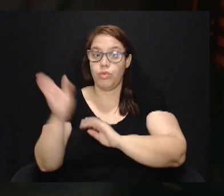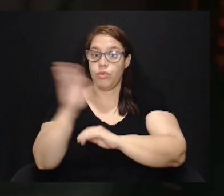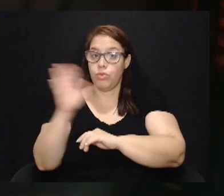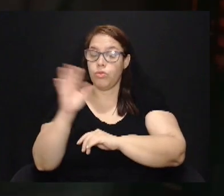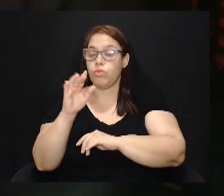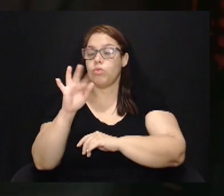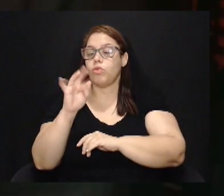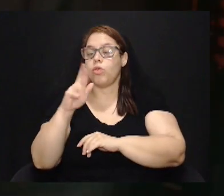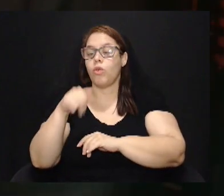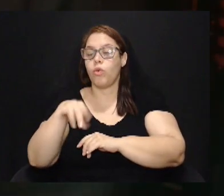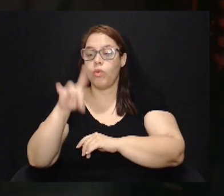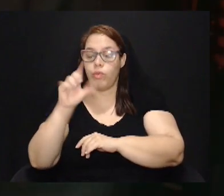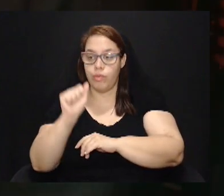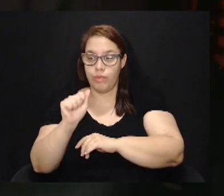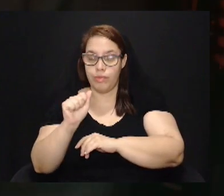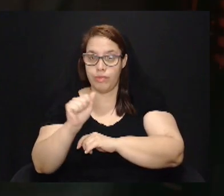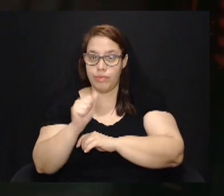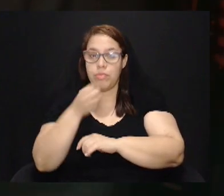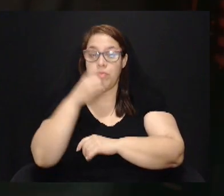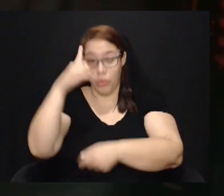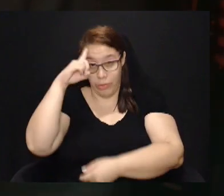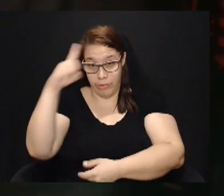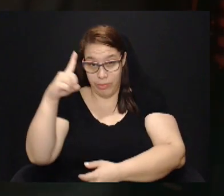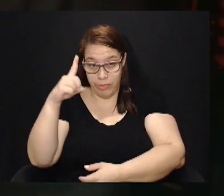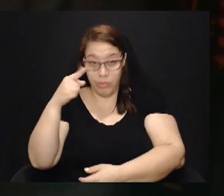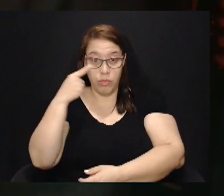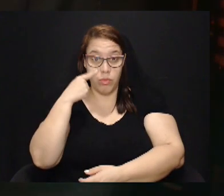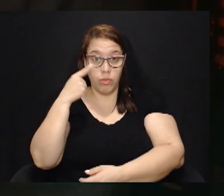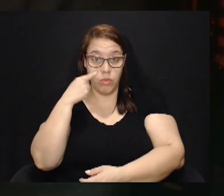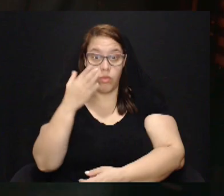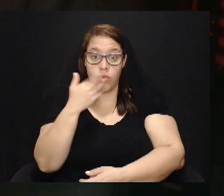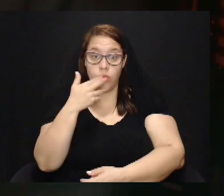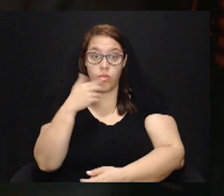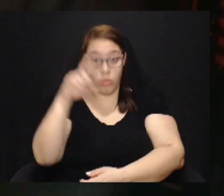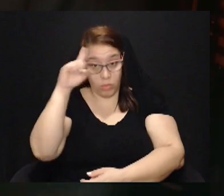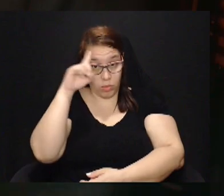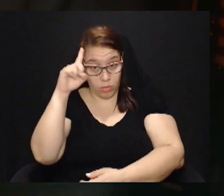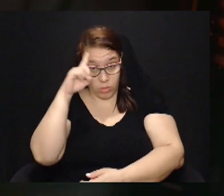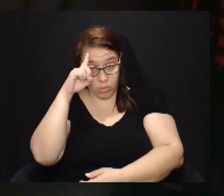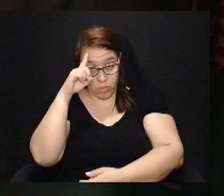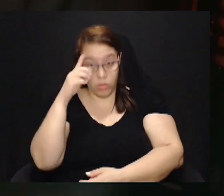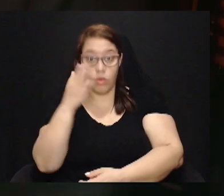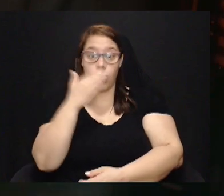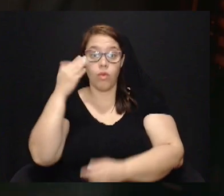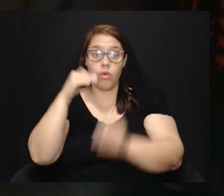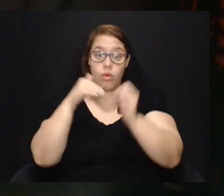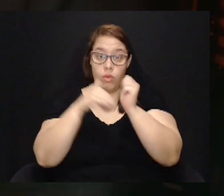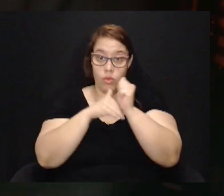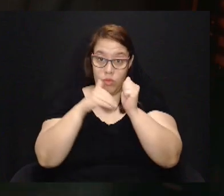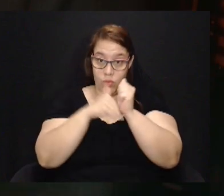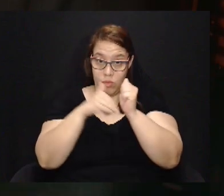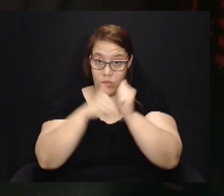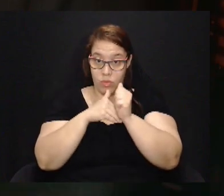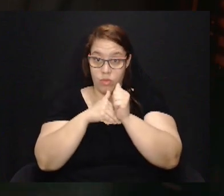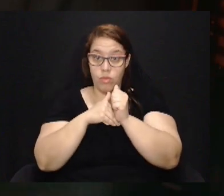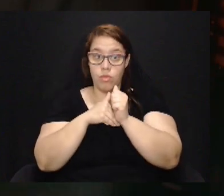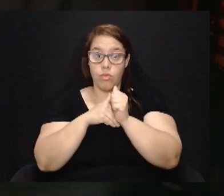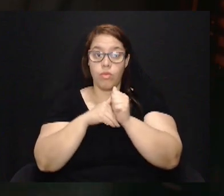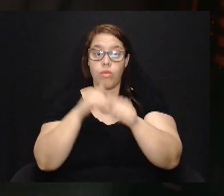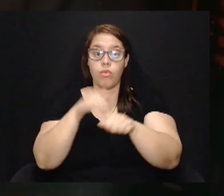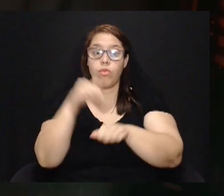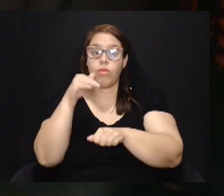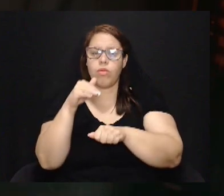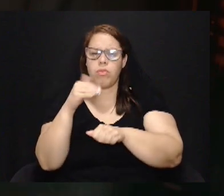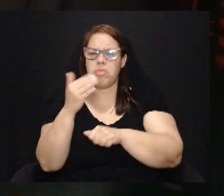do Jardim São Marcos, bom dia. Vamos lá. Muitos alimentos do dia a dia têm açúcar escondido, que a doutora acabou de falar. O que mais engana